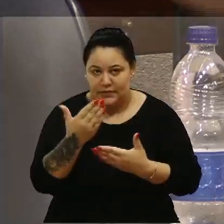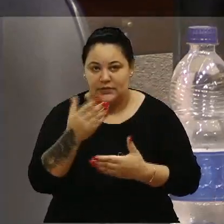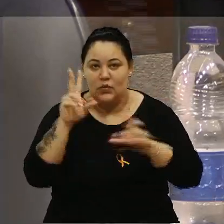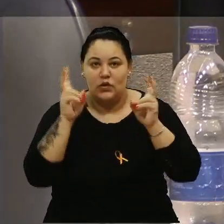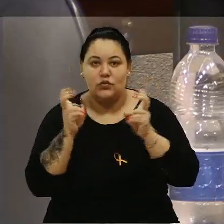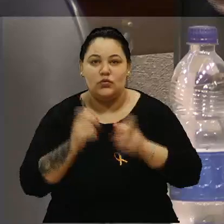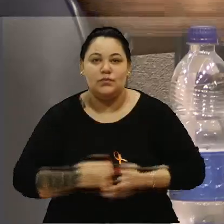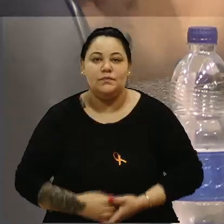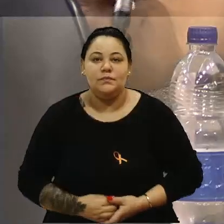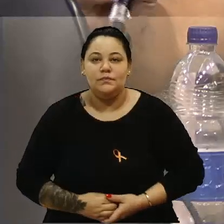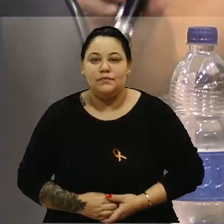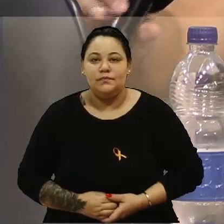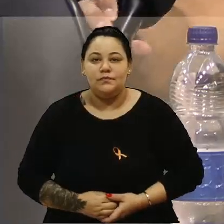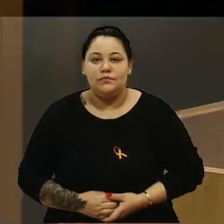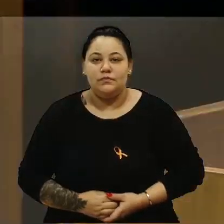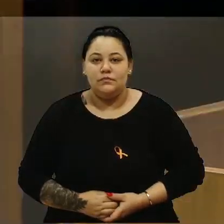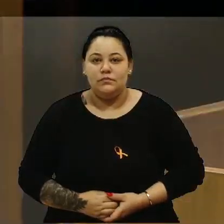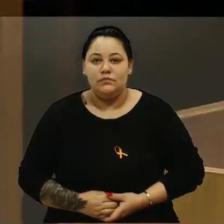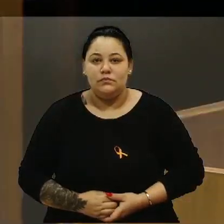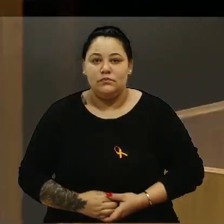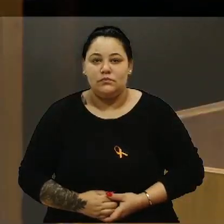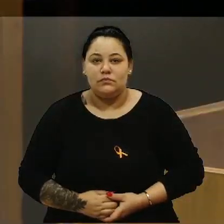parte, vereador Pedro.